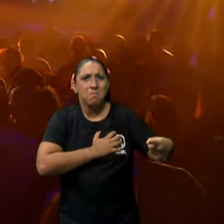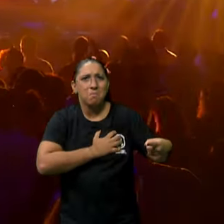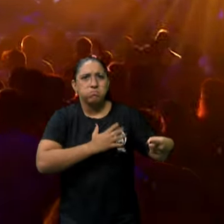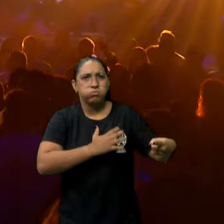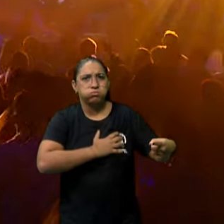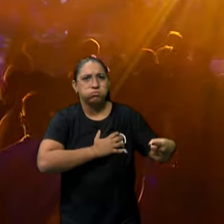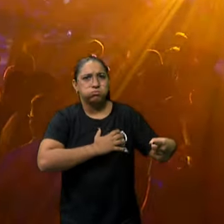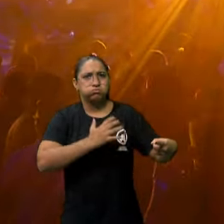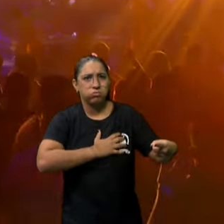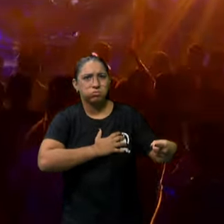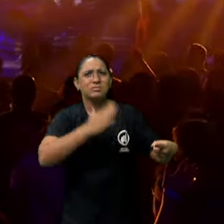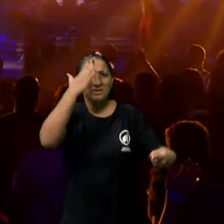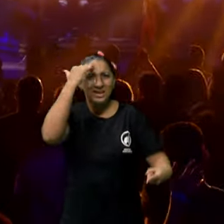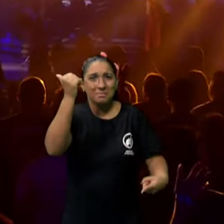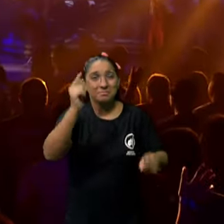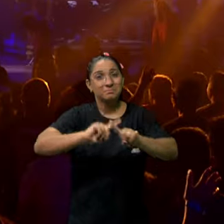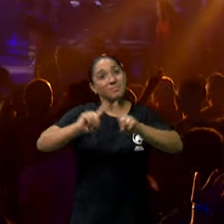meu coração